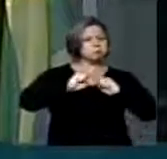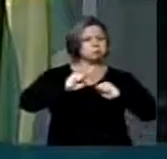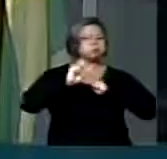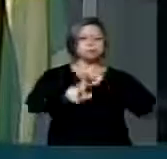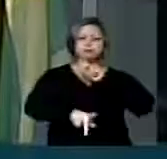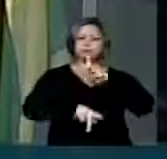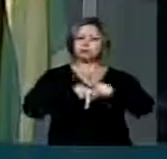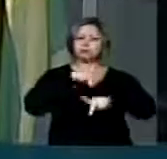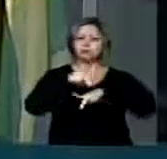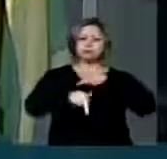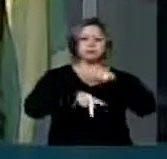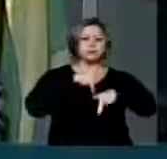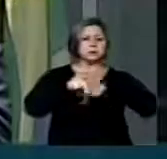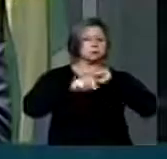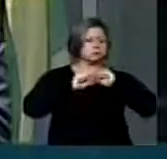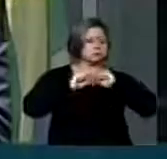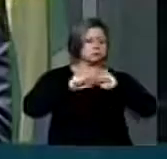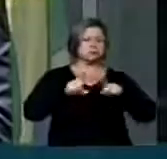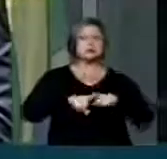povo que aprendeu